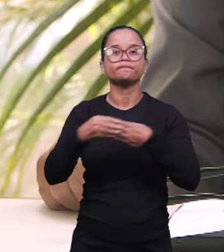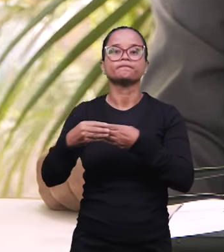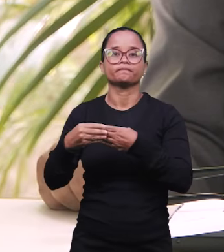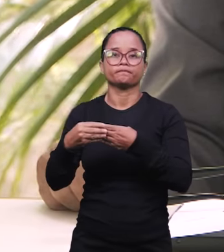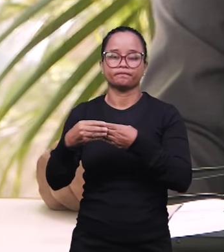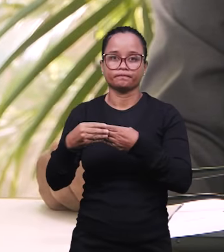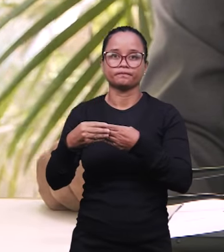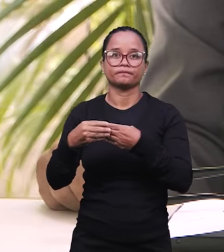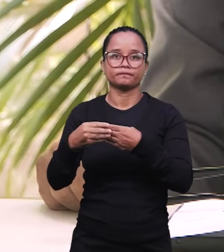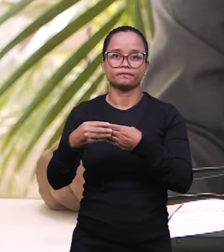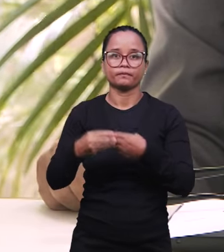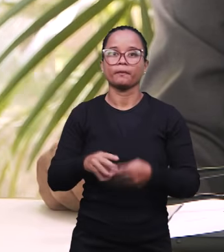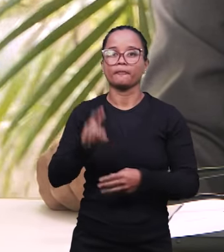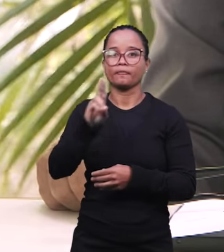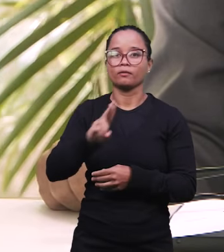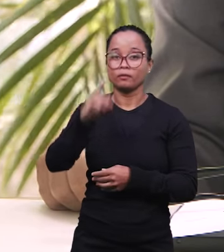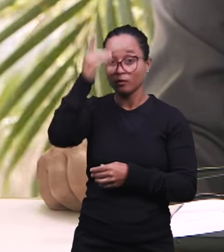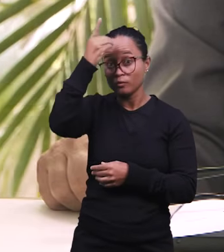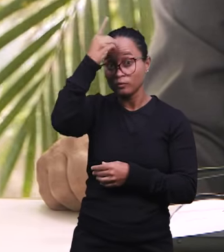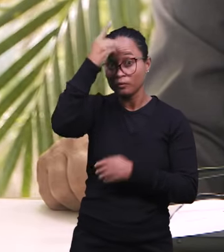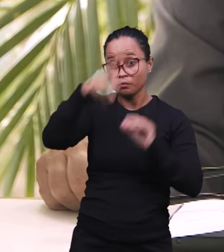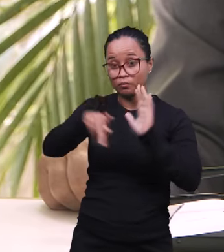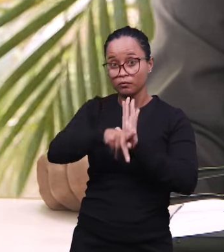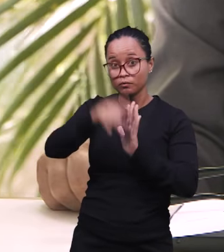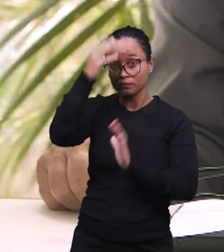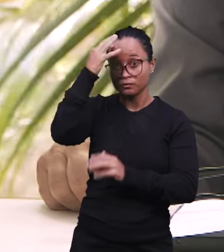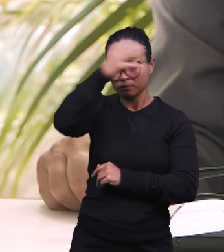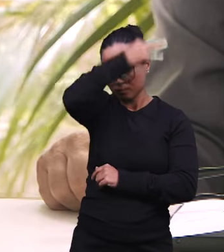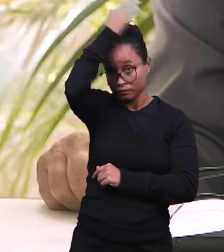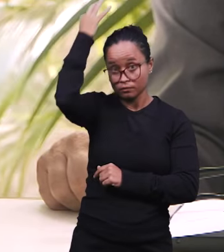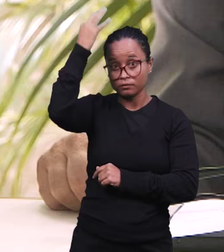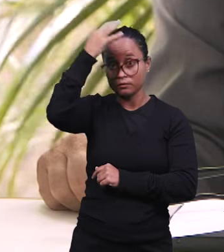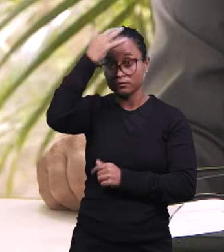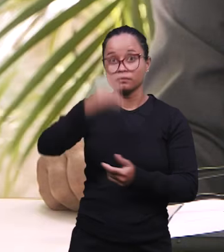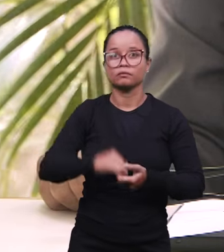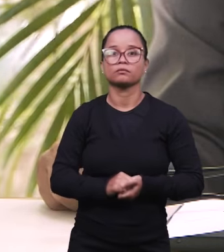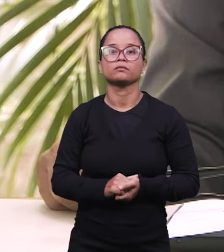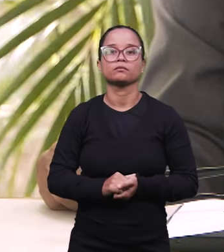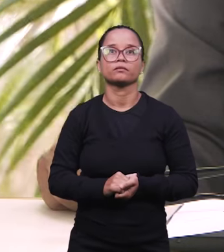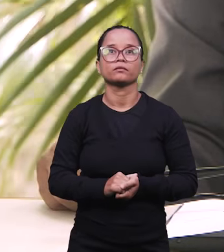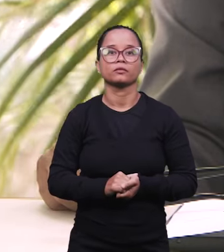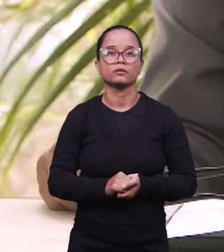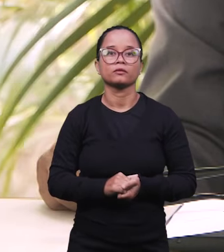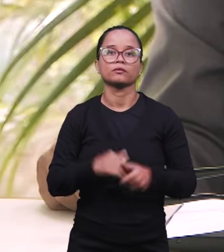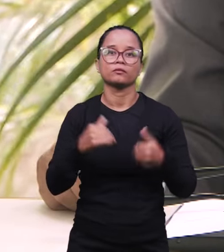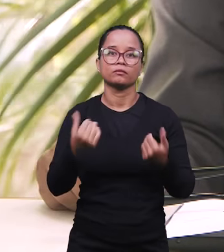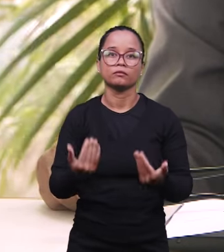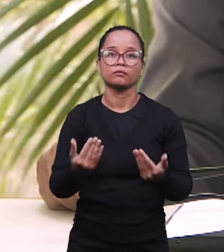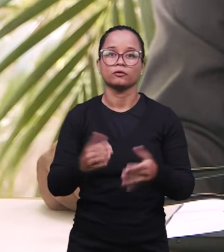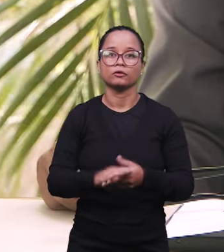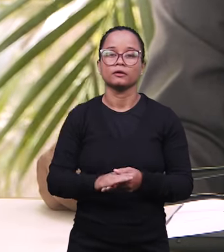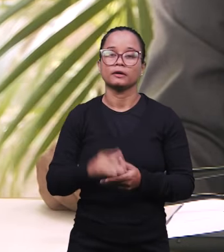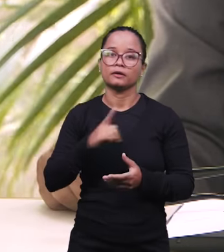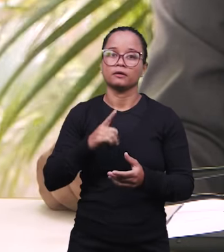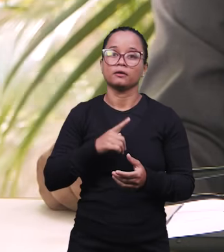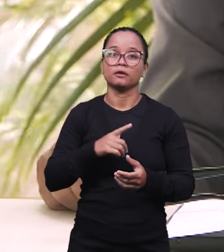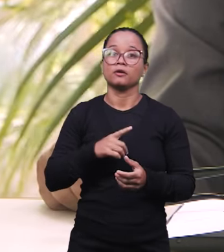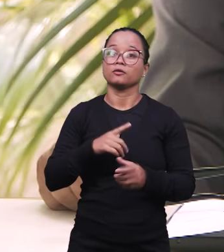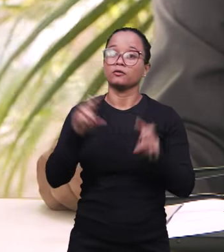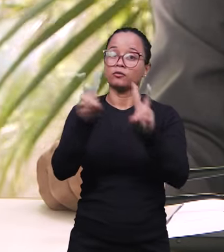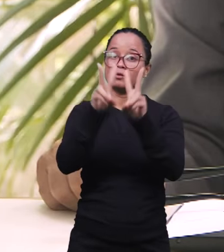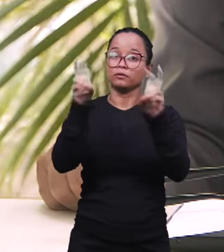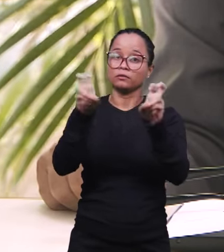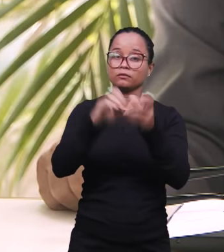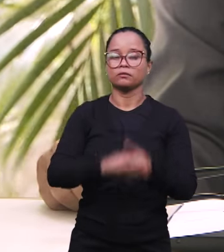deu através de um dom espiritual. O Senhor mostrou que a primeira abordagem sobre o assunto iria